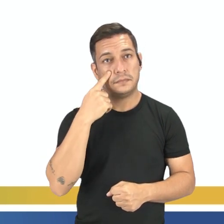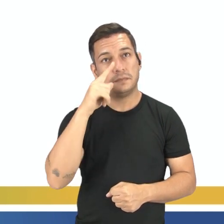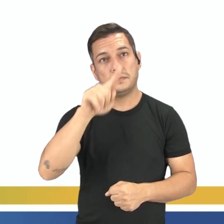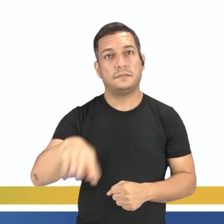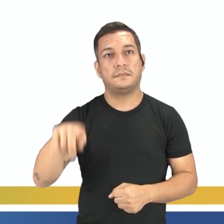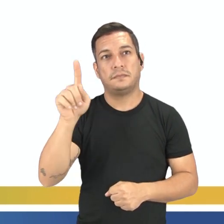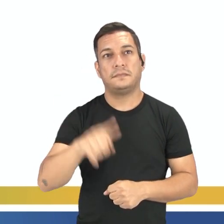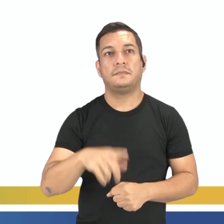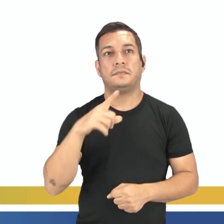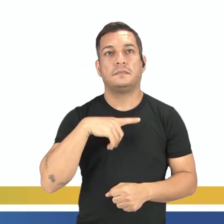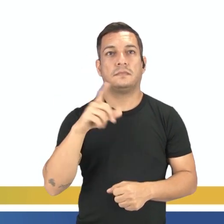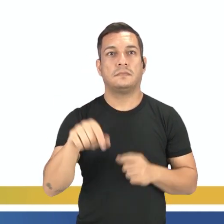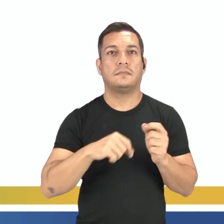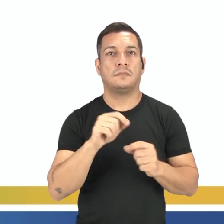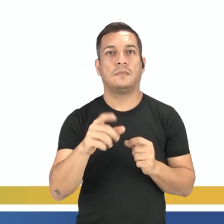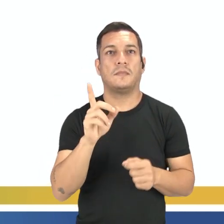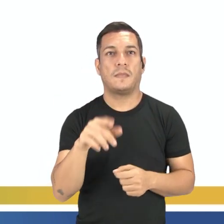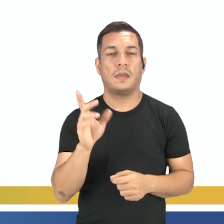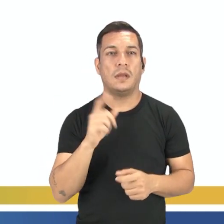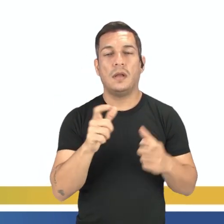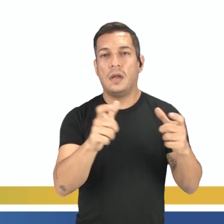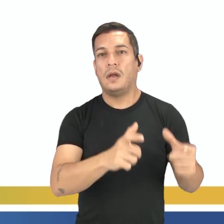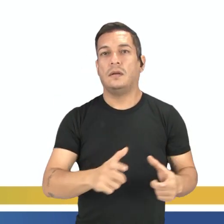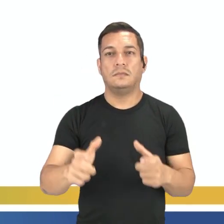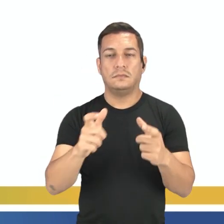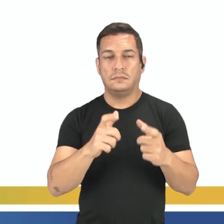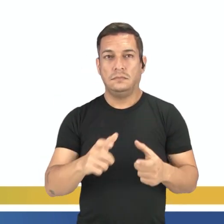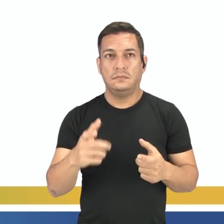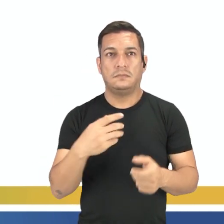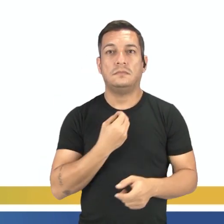Assinale a alternativa que contemple as localidades